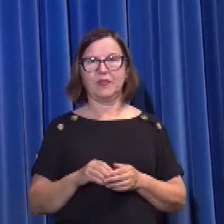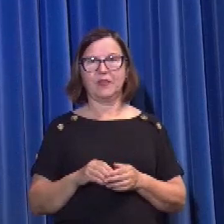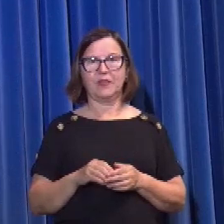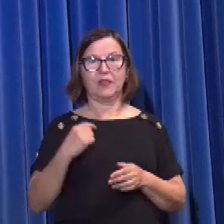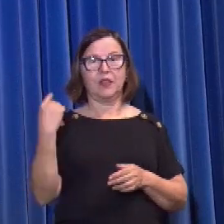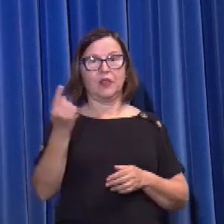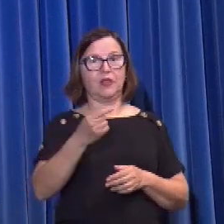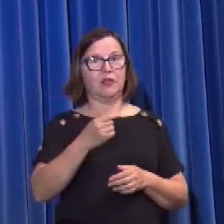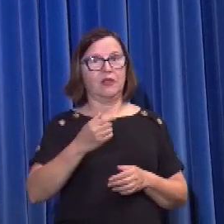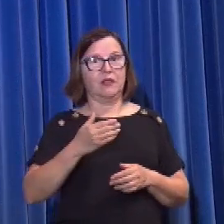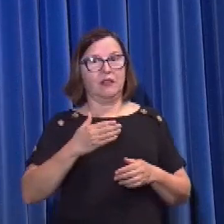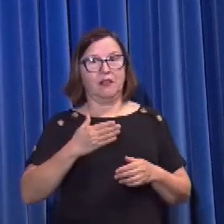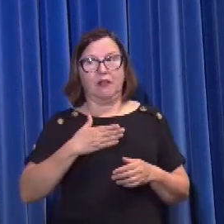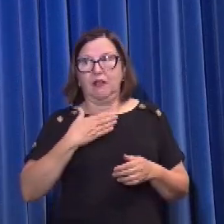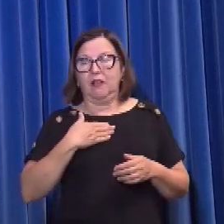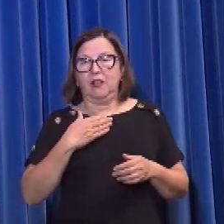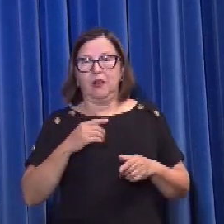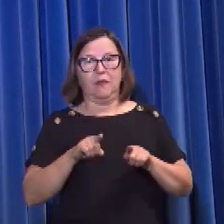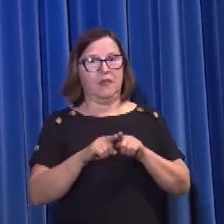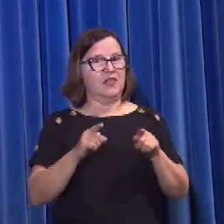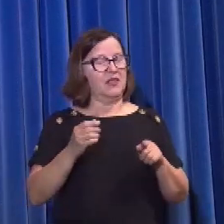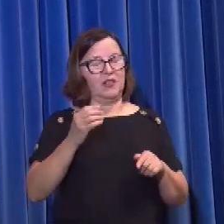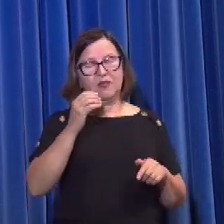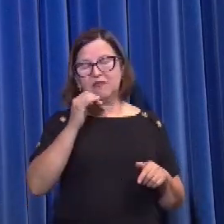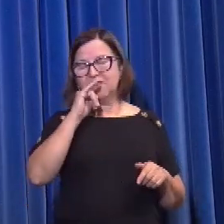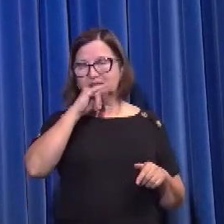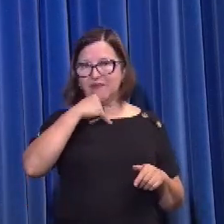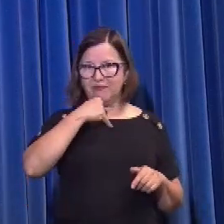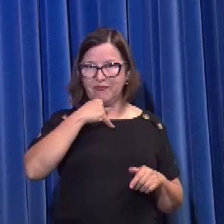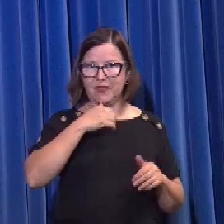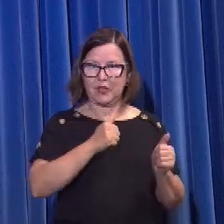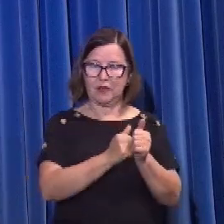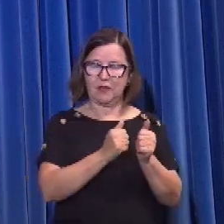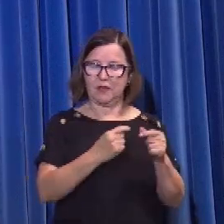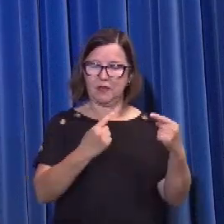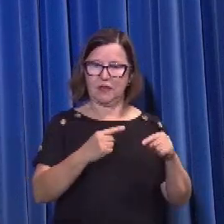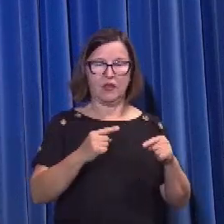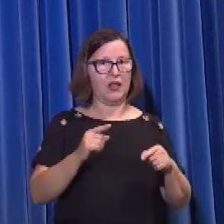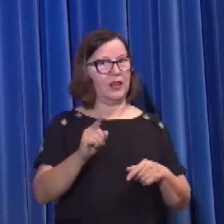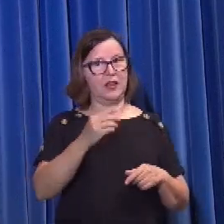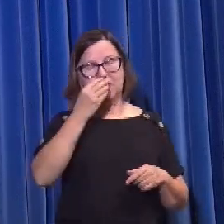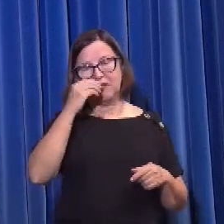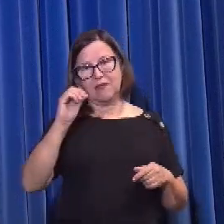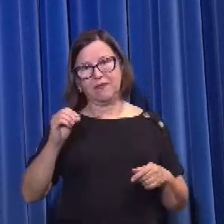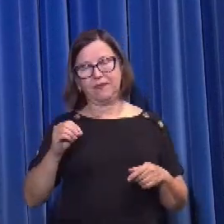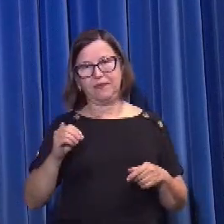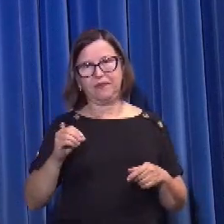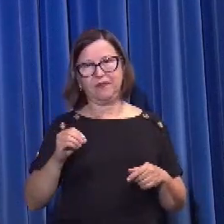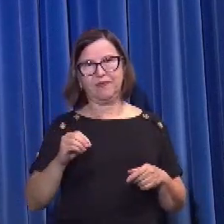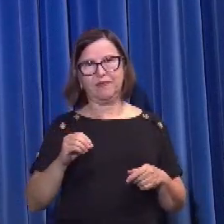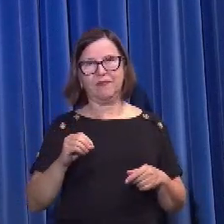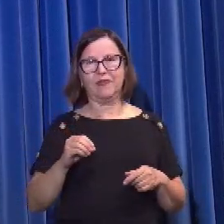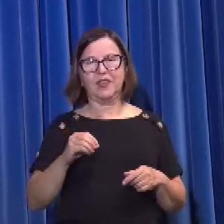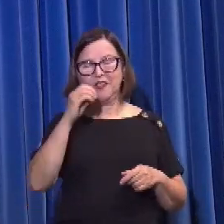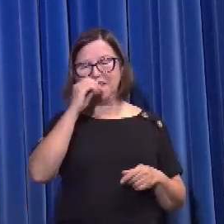perplexos, porém não desanimados, perseguidos, porém não desamparados, abatidos, porém não